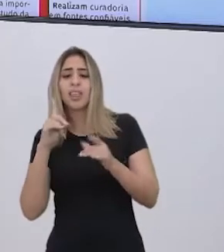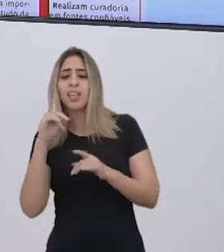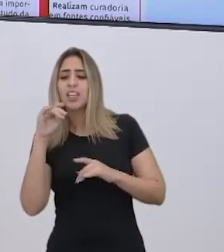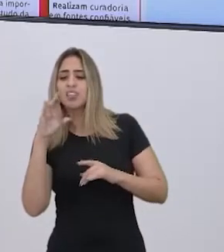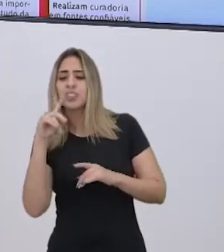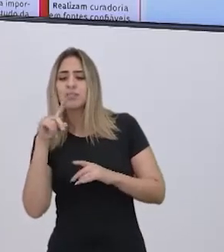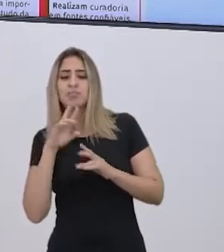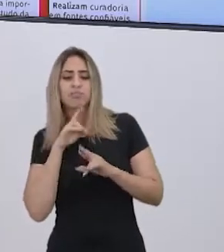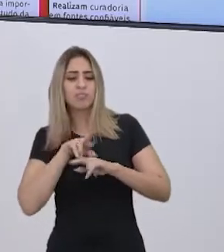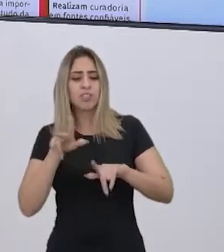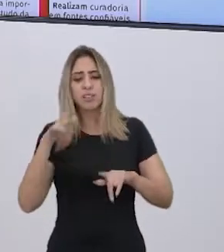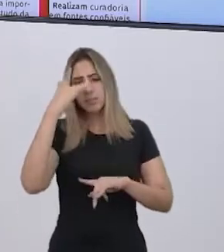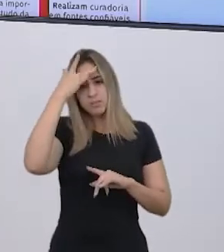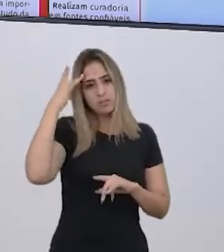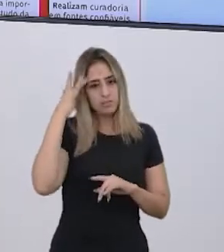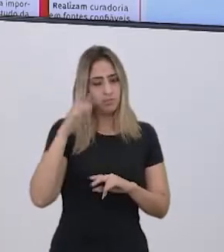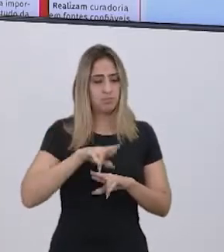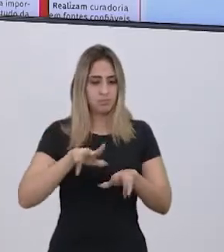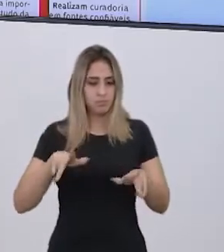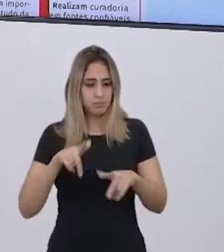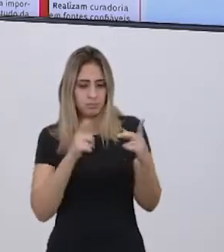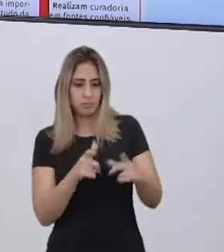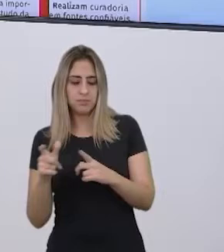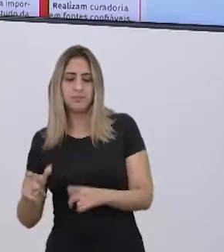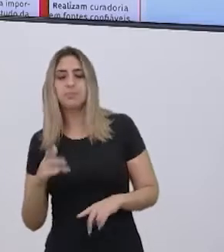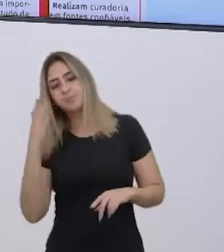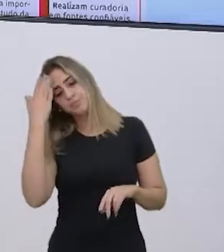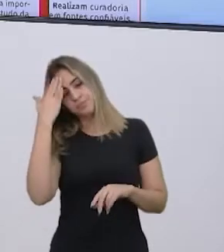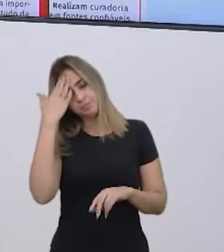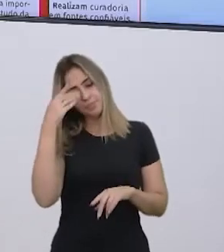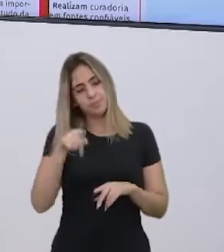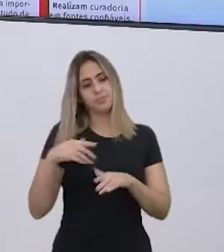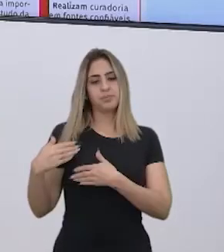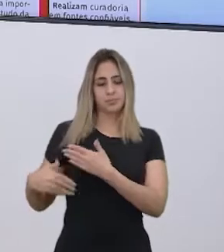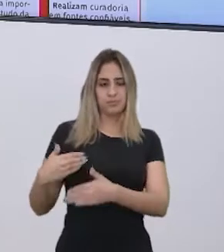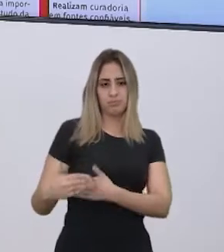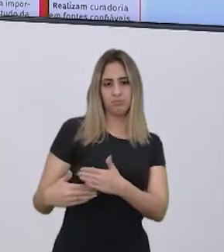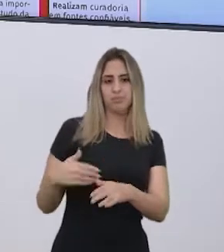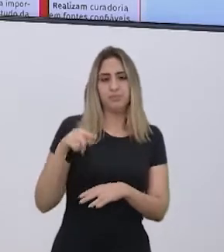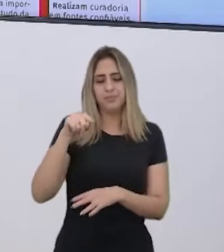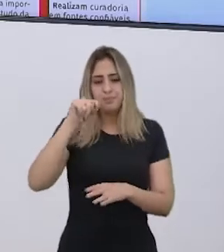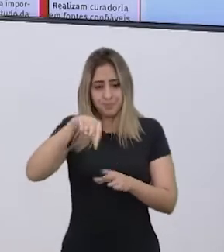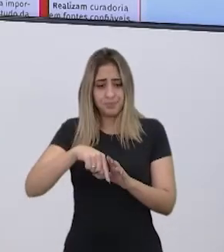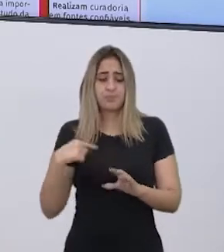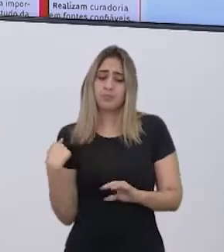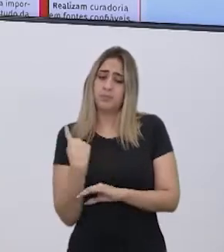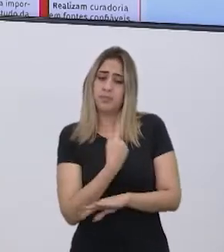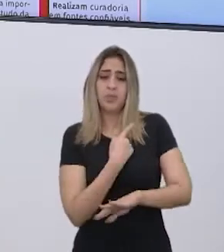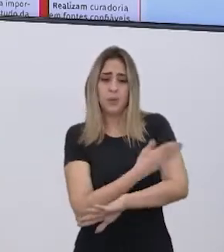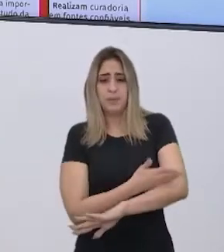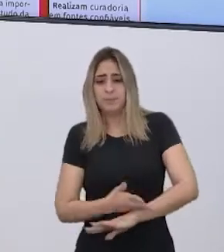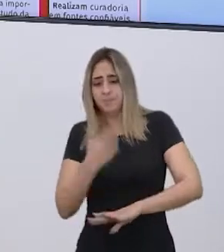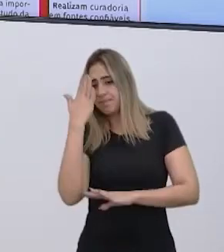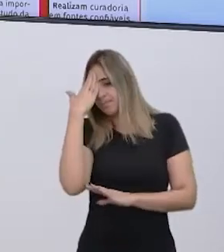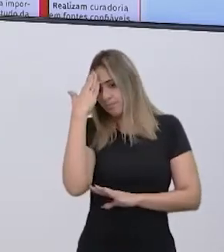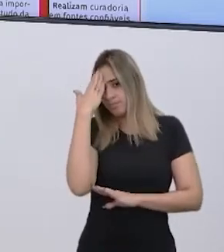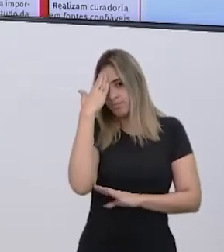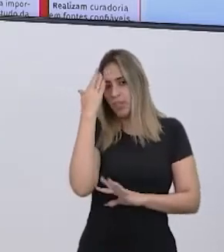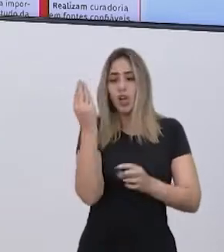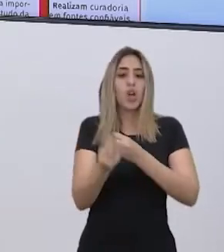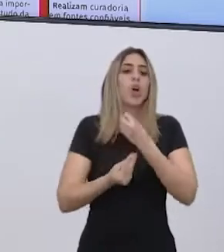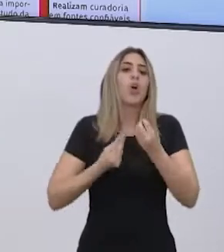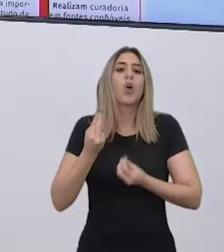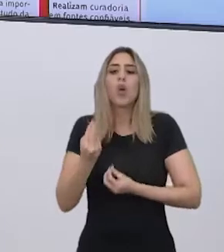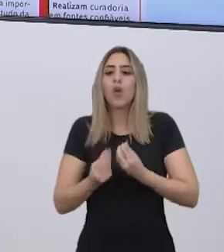de diversas pessoas, de diversas áreas para entender esses processos. Então aqui vocês estão começando a entender também